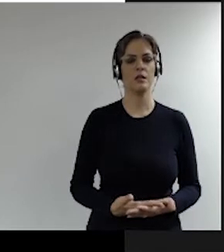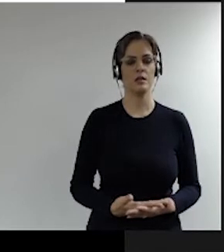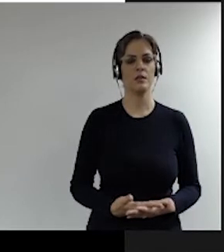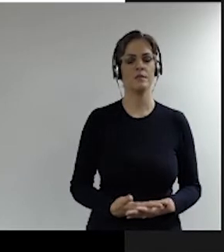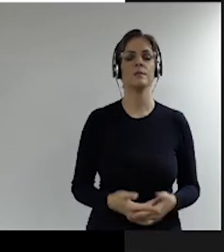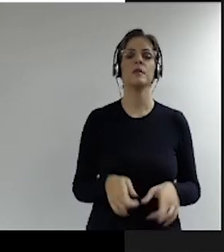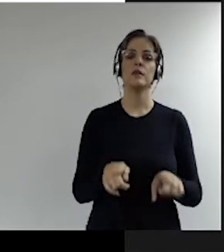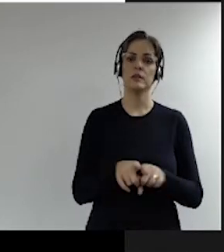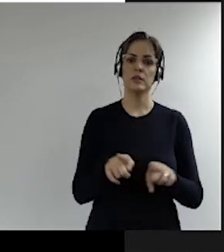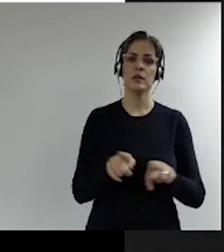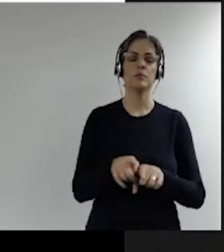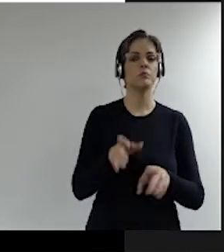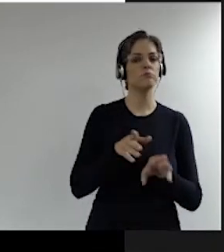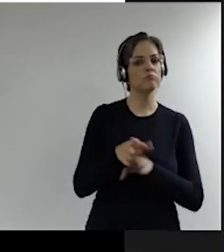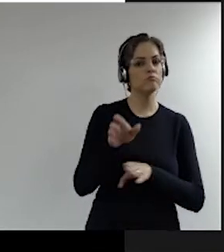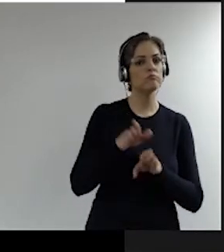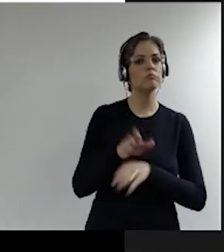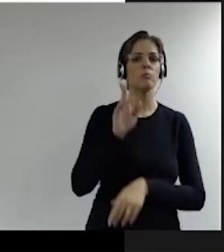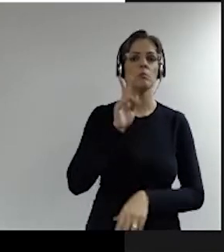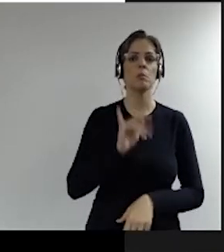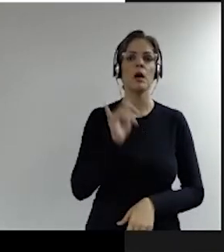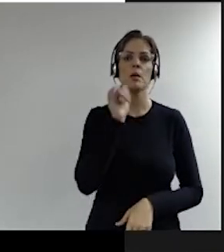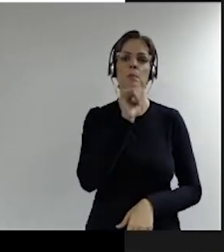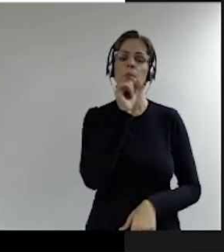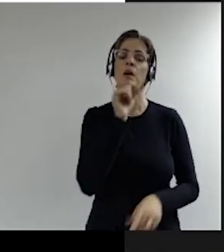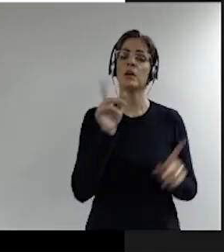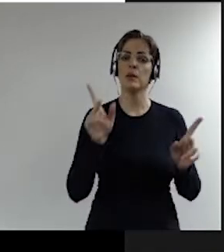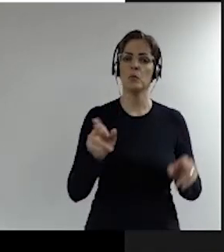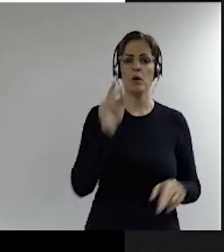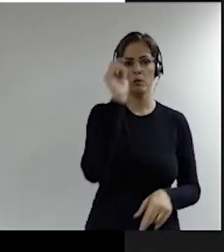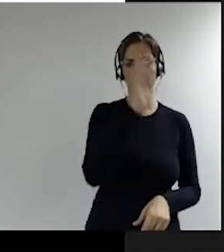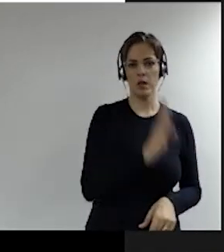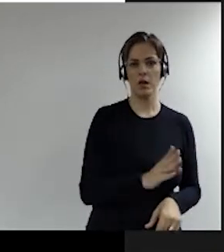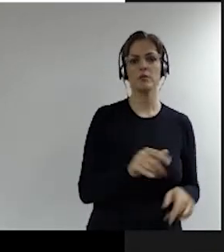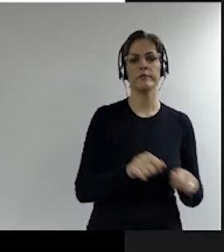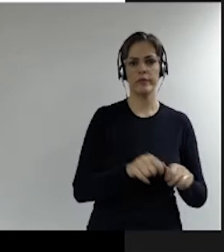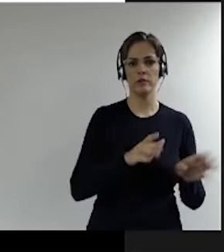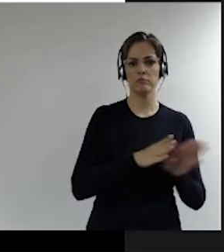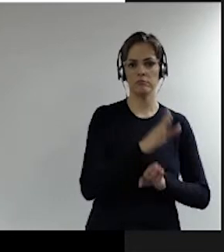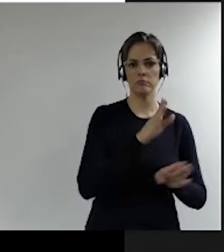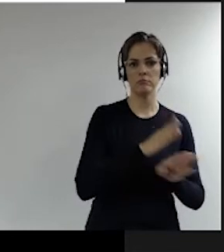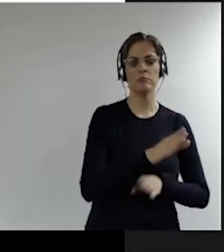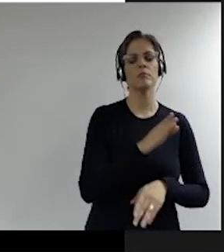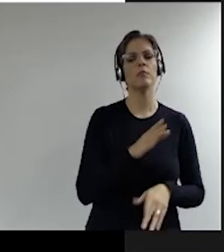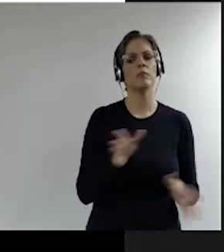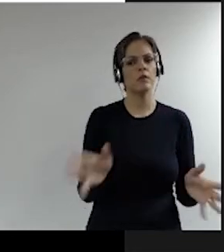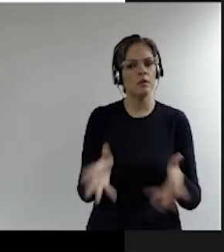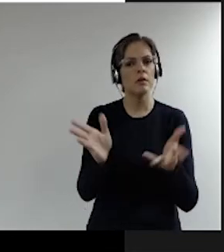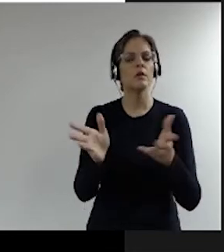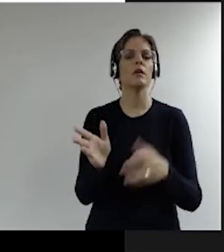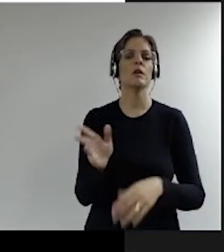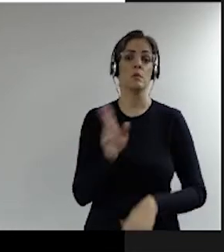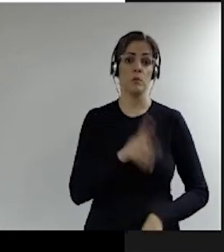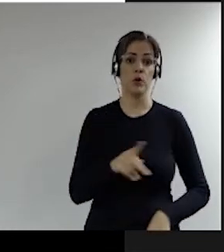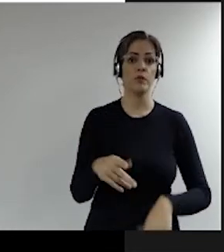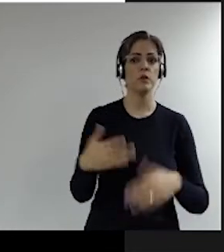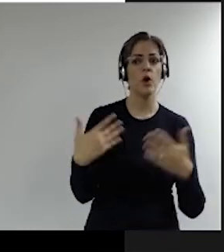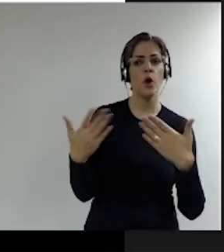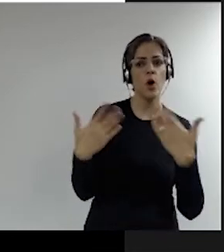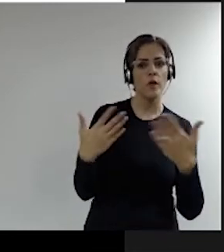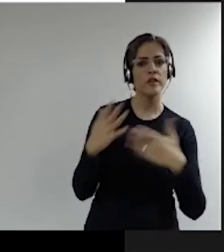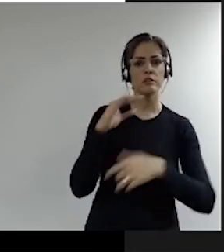os pais, nós também no Brasil estamos fazendo isso, os professores falavam virtualmente com as